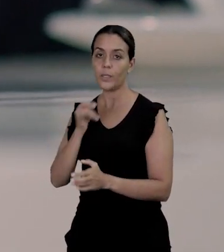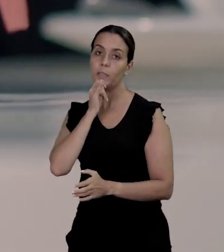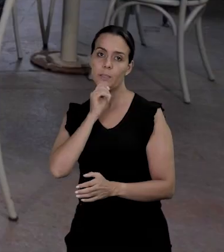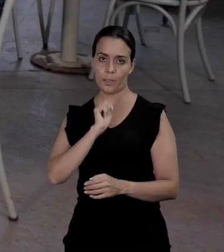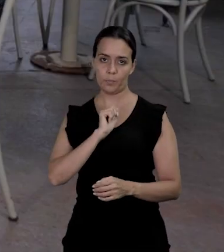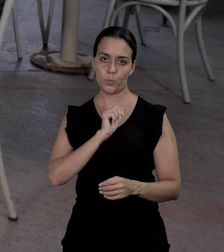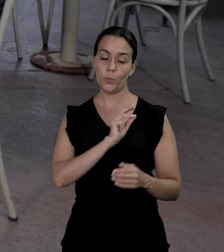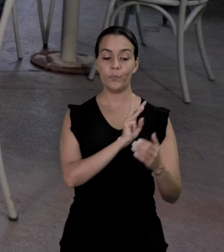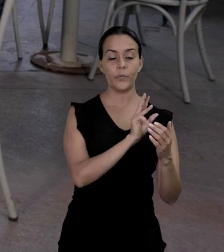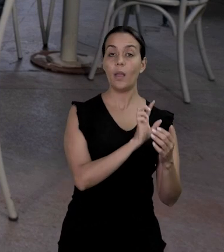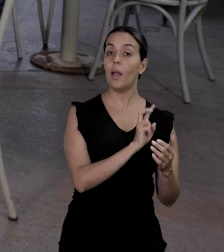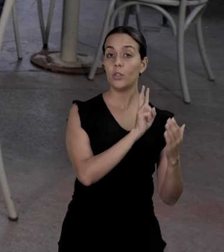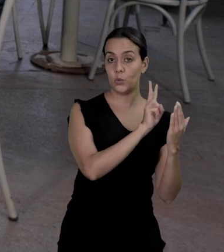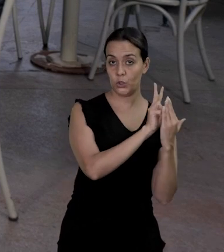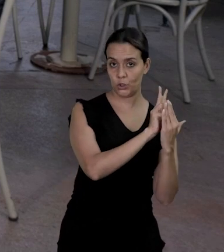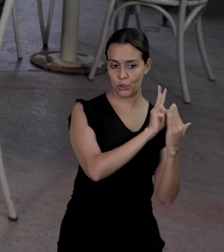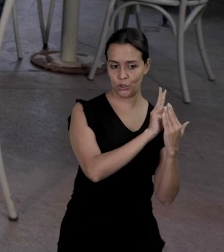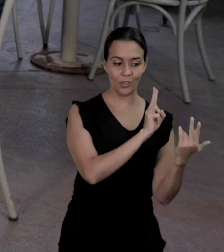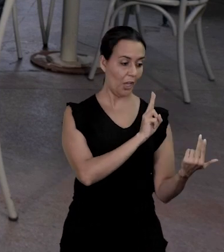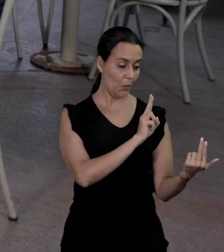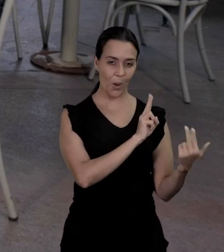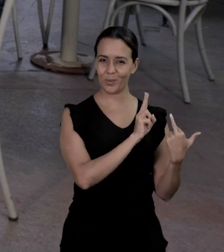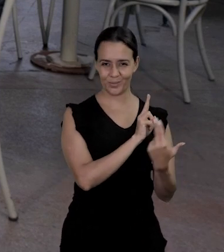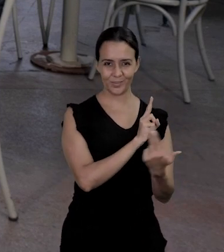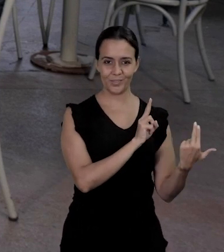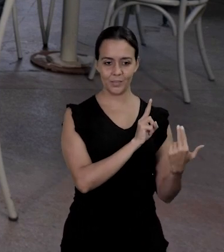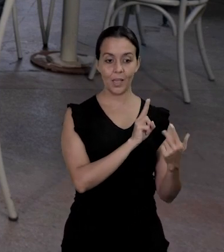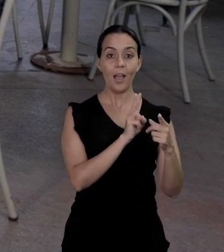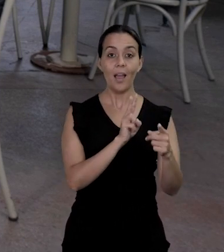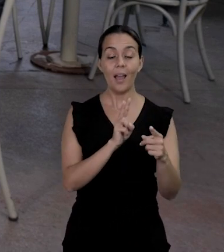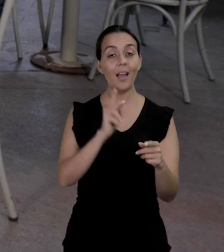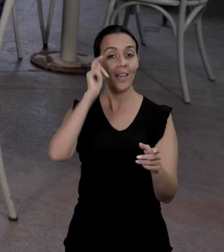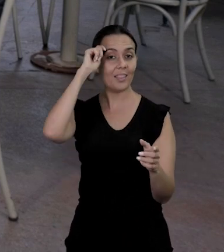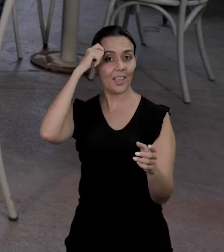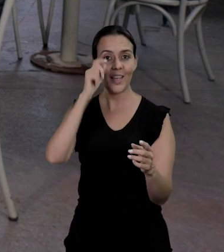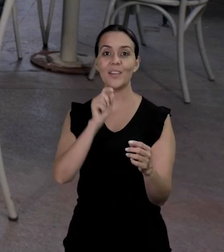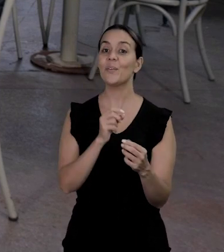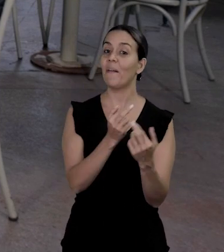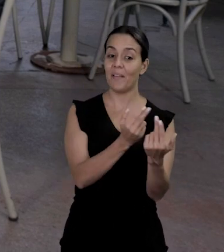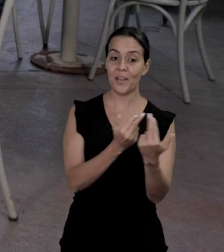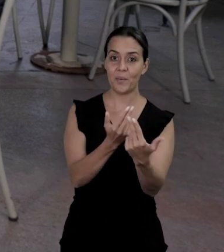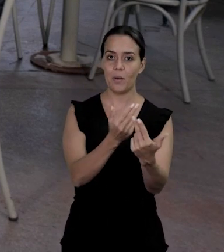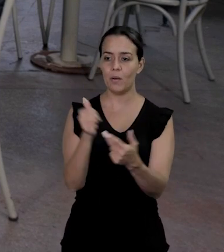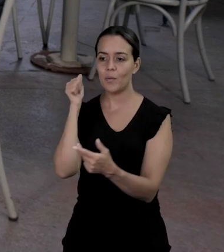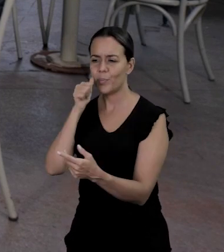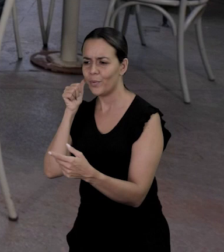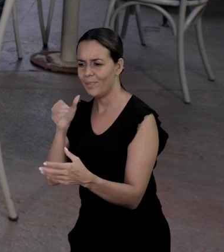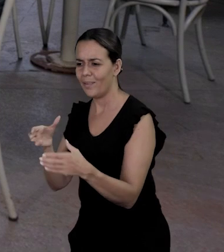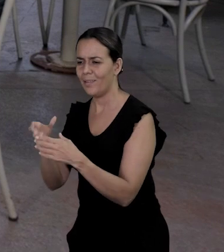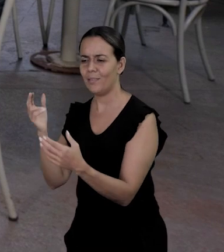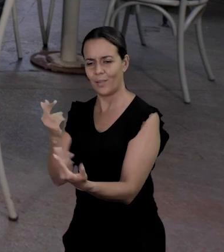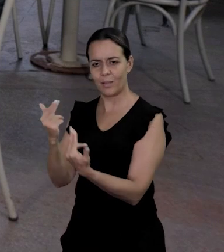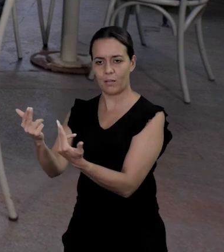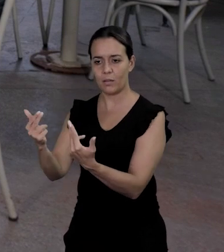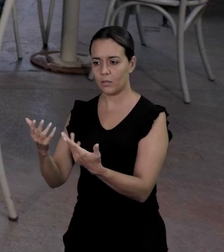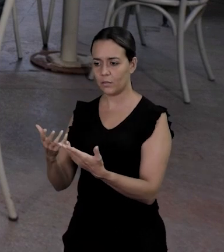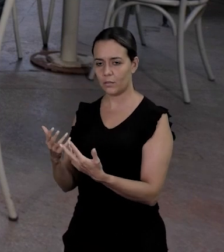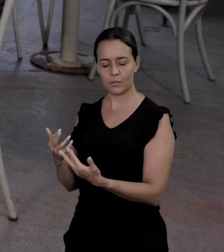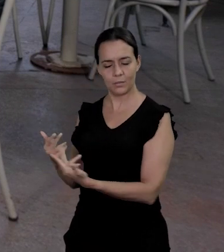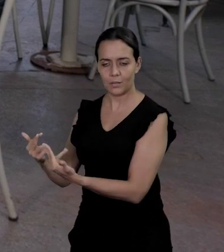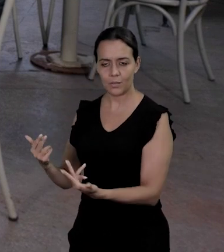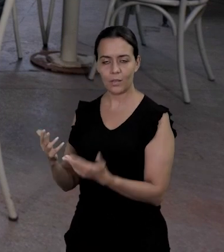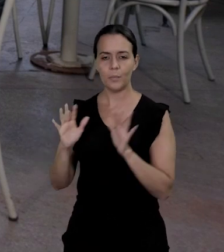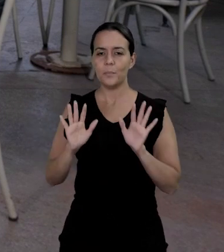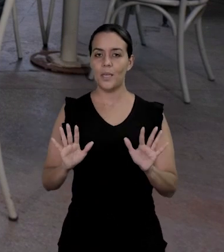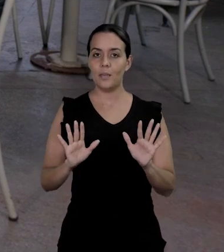igual. É tudo igual. Mulheres. Então, até quem hoje está praticando a diversidade para desenvolver tecnologia está cometendo erros. Sim. Porque está olhando como um bolo só. Sim. E